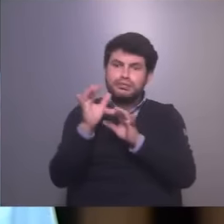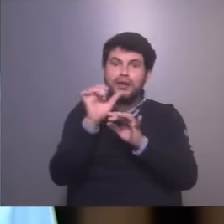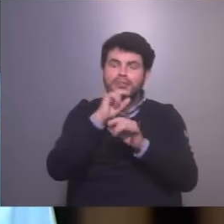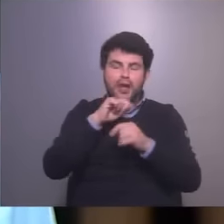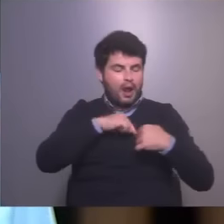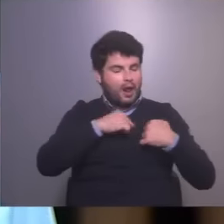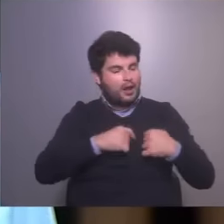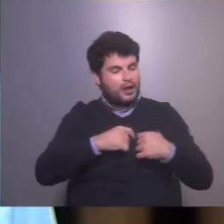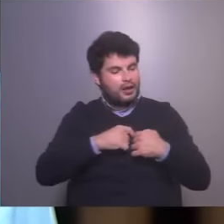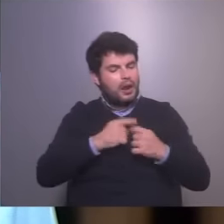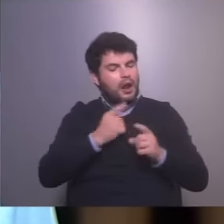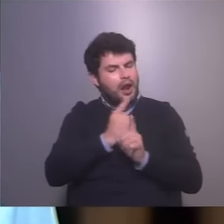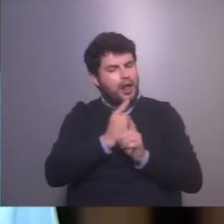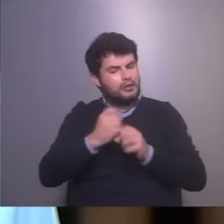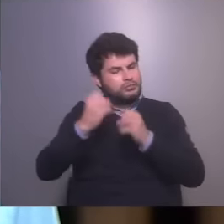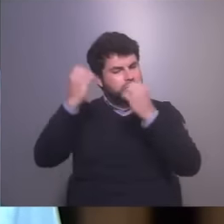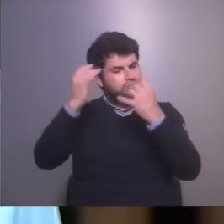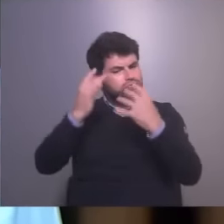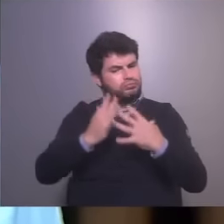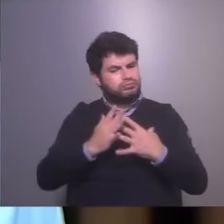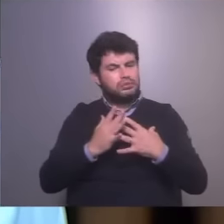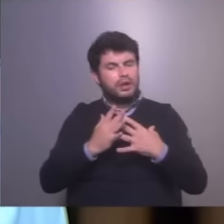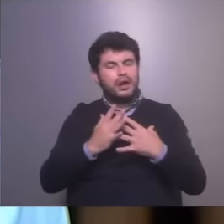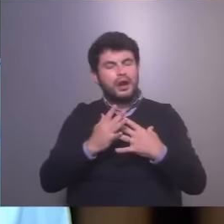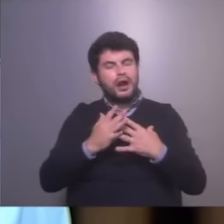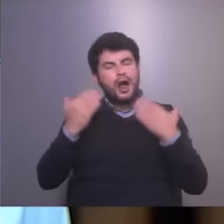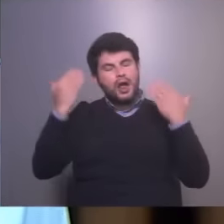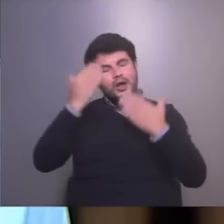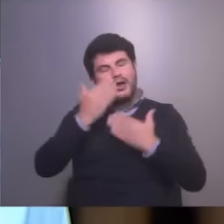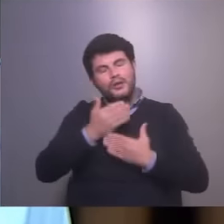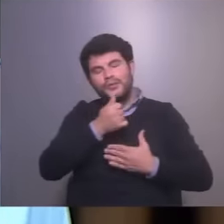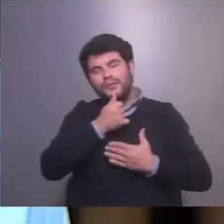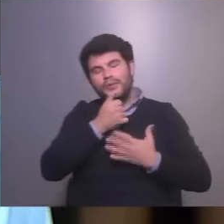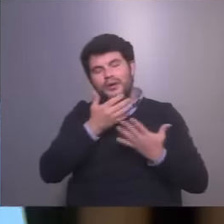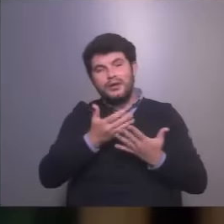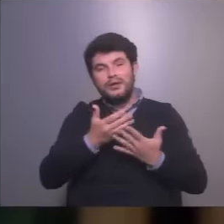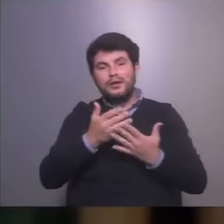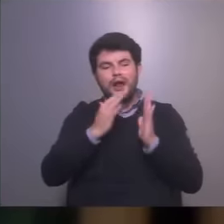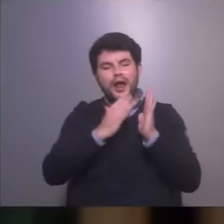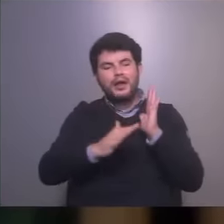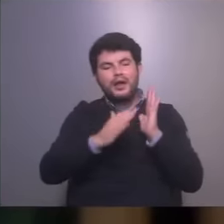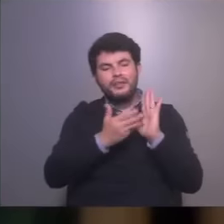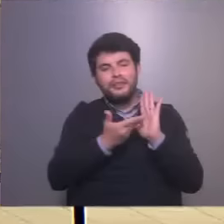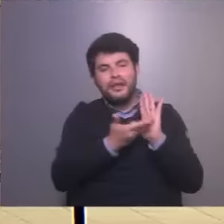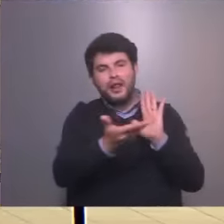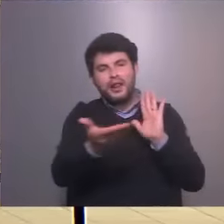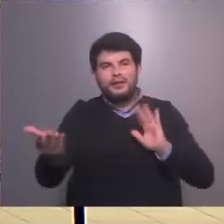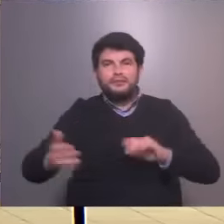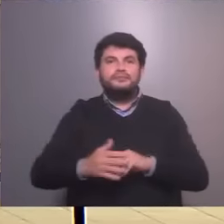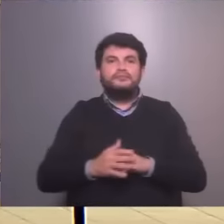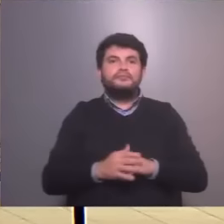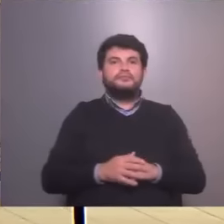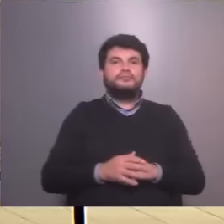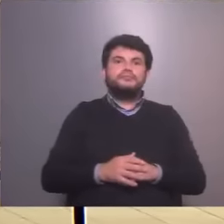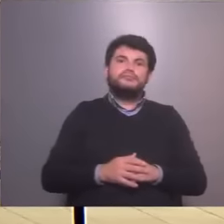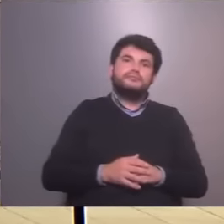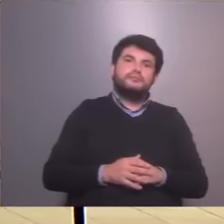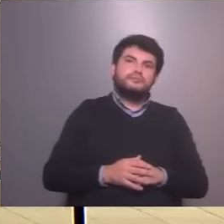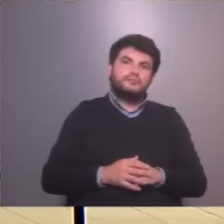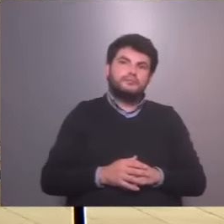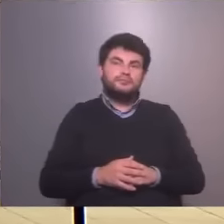velas. Que a luz que acendemos exteriormente possa brilhar dentro de nós e iluminar as